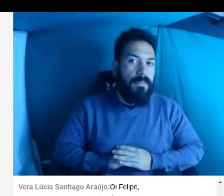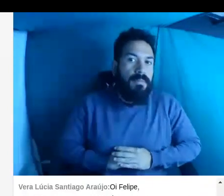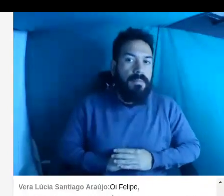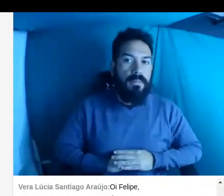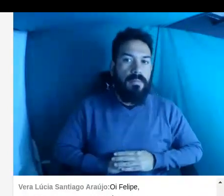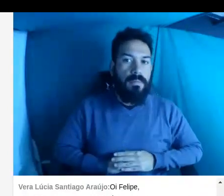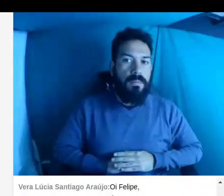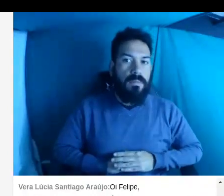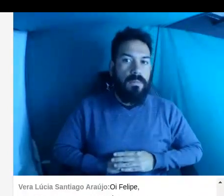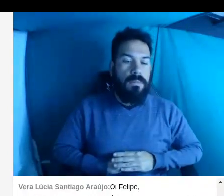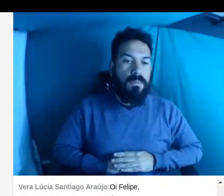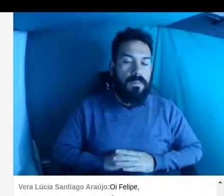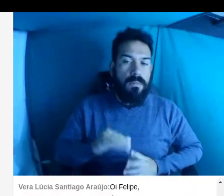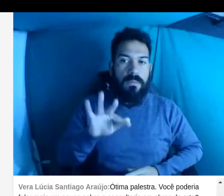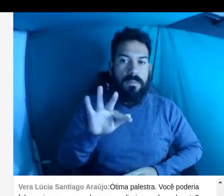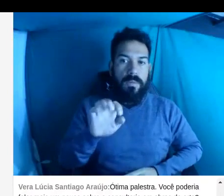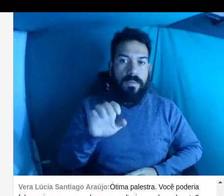Felipe,